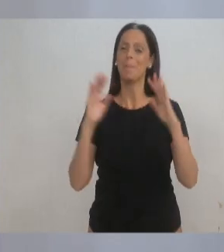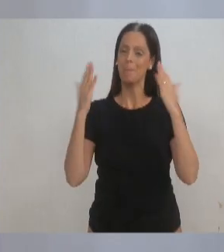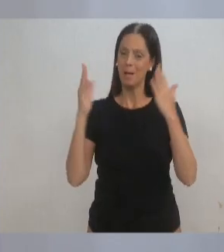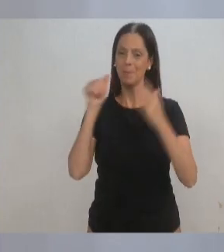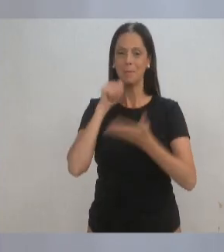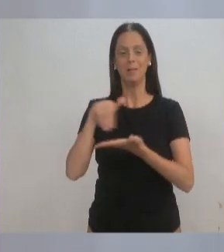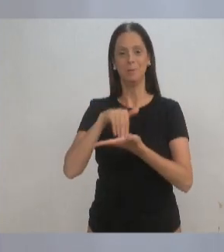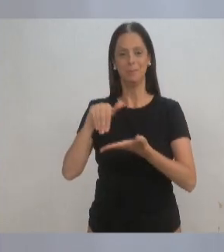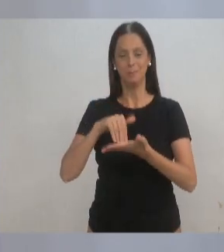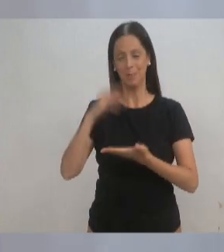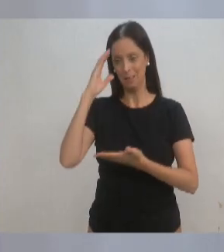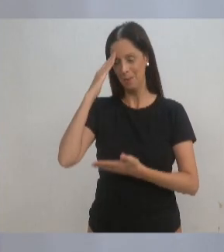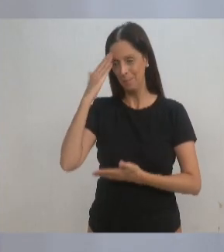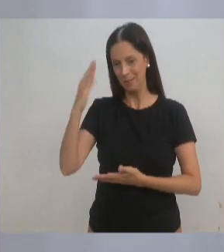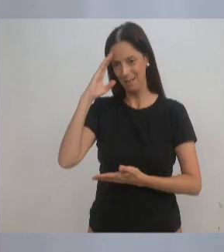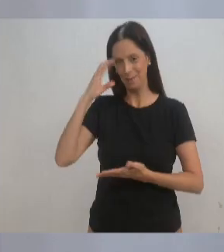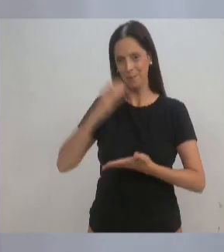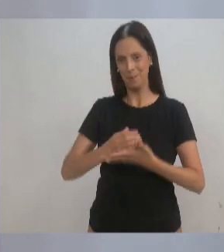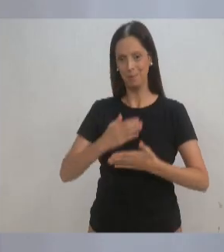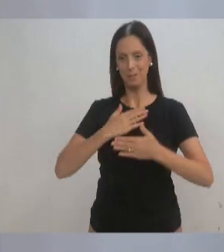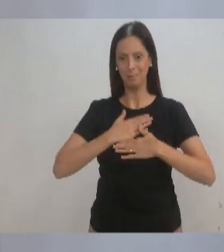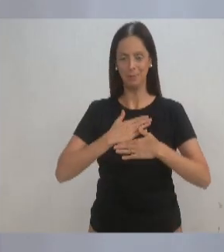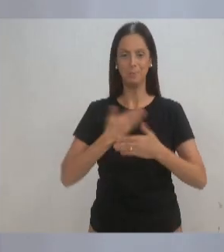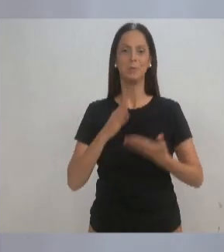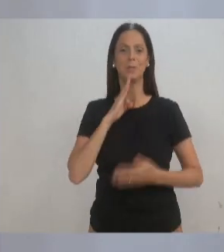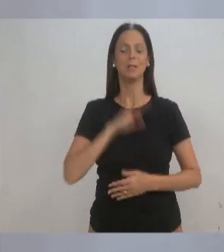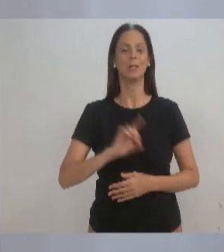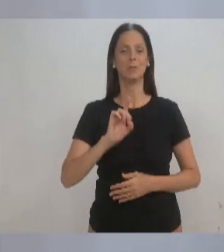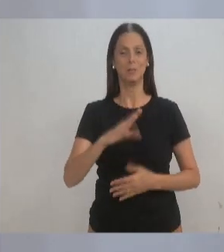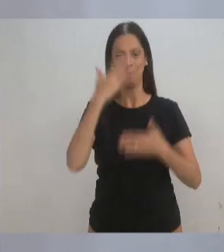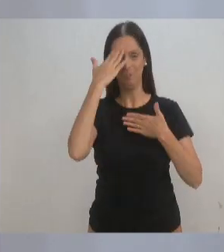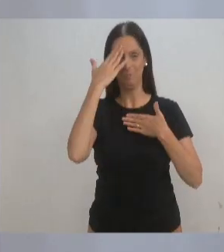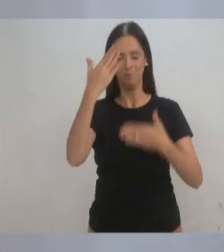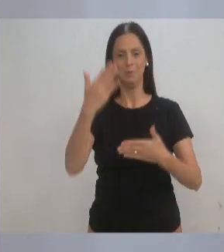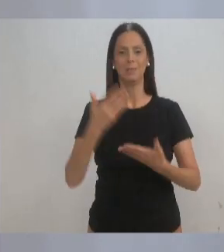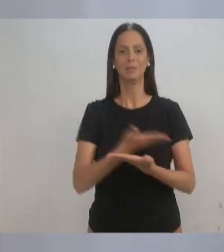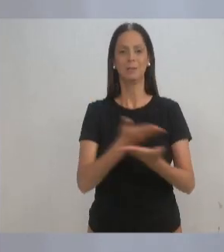uma vez pela confiança. Na tarde de hoje seria só. Muito obrigado, senhor presidente.